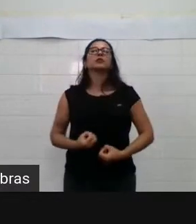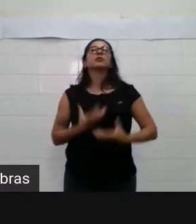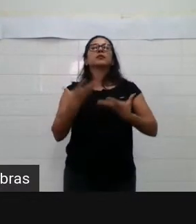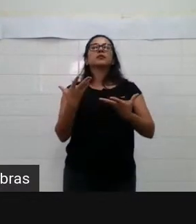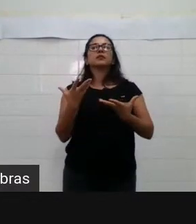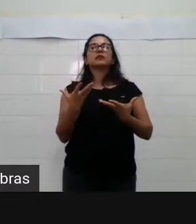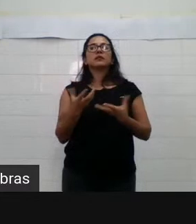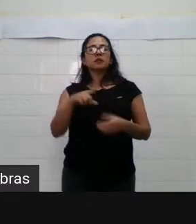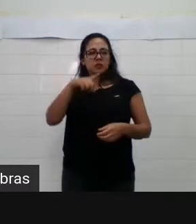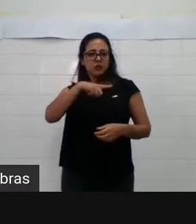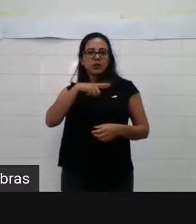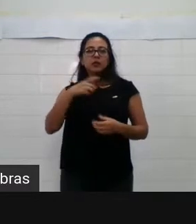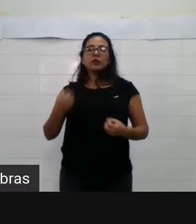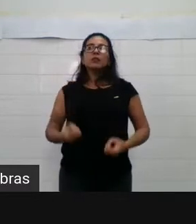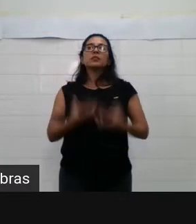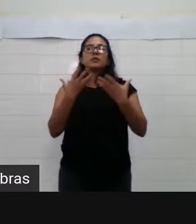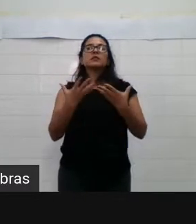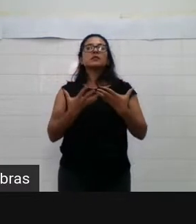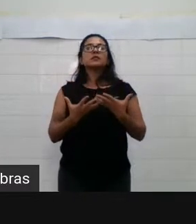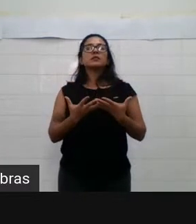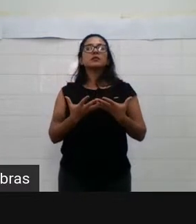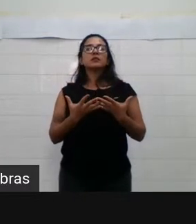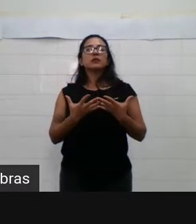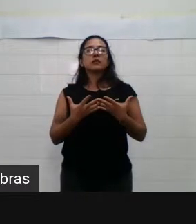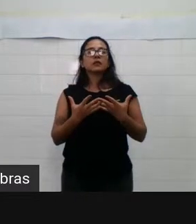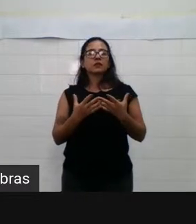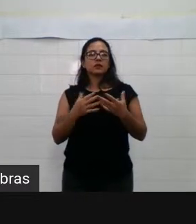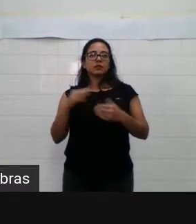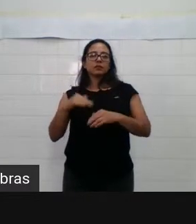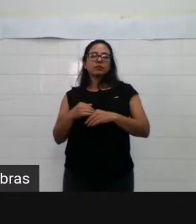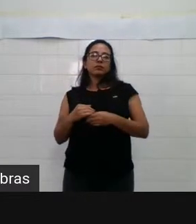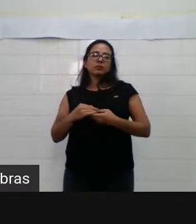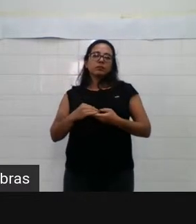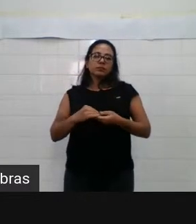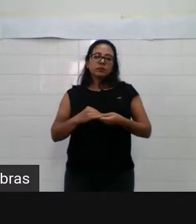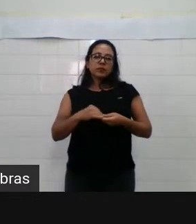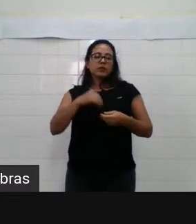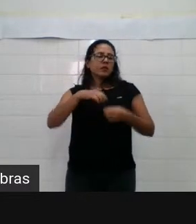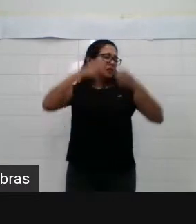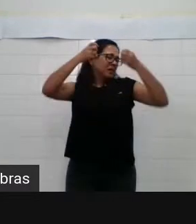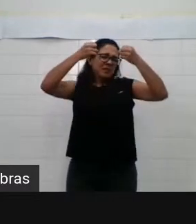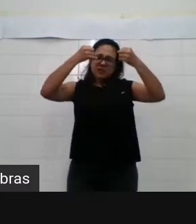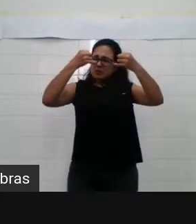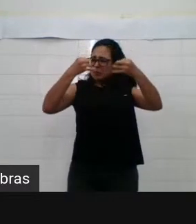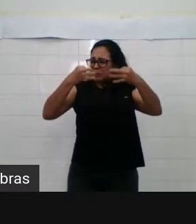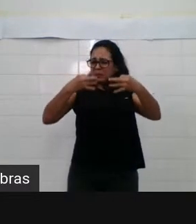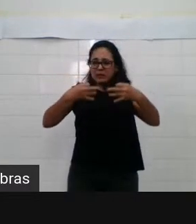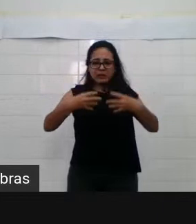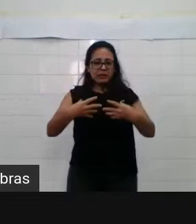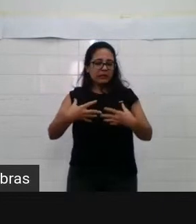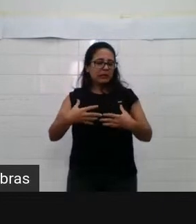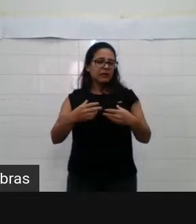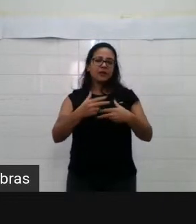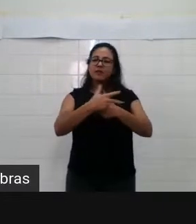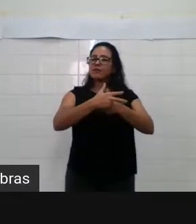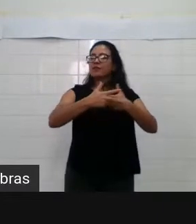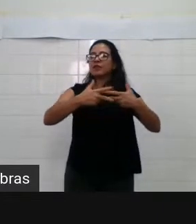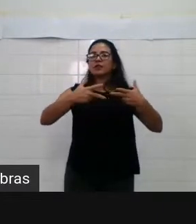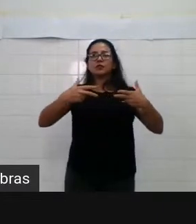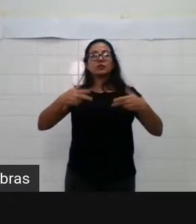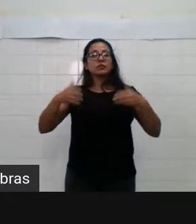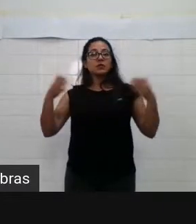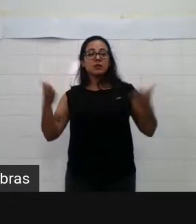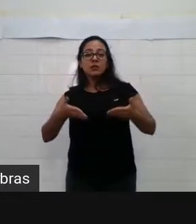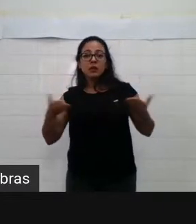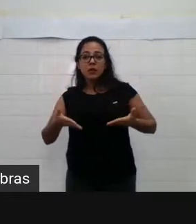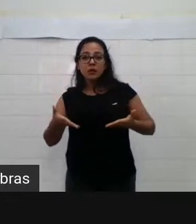poesia clássica da Conceição que eu gosto muito, que diz muita coisa, e principalmente num momento como esse,